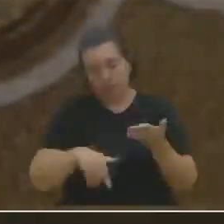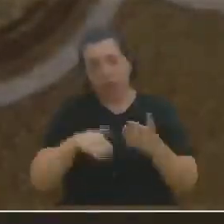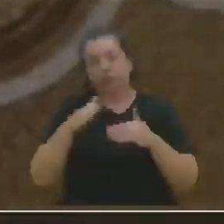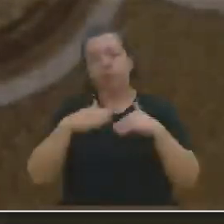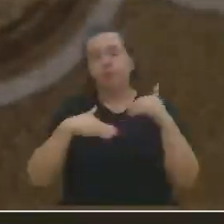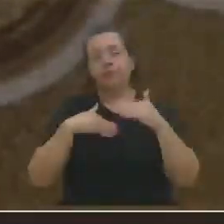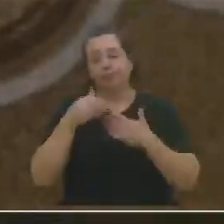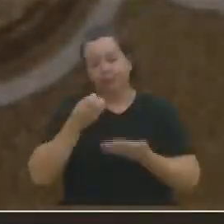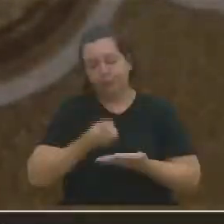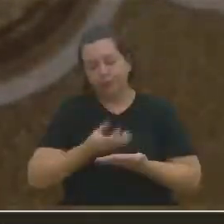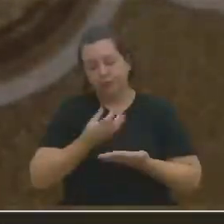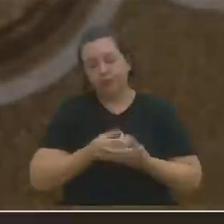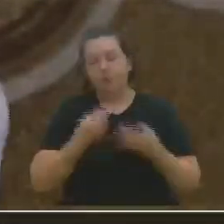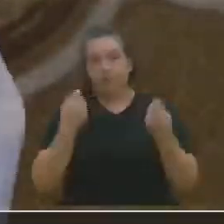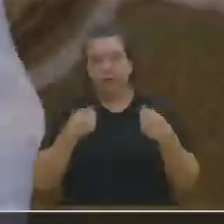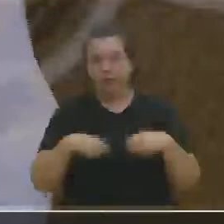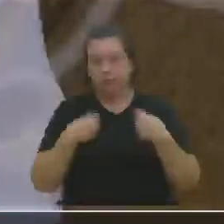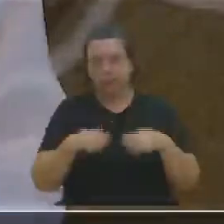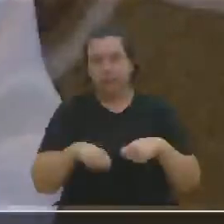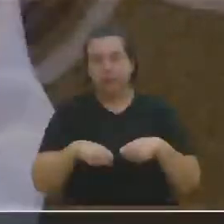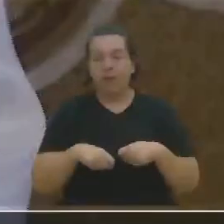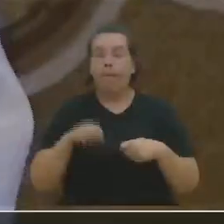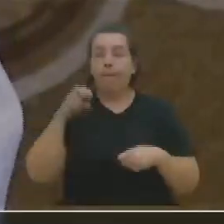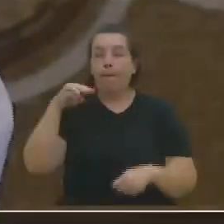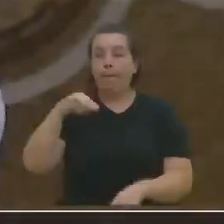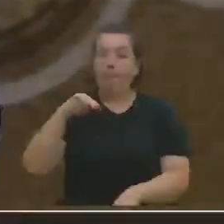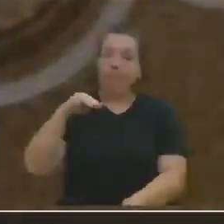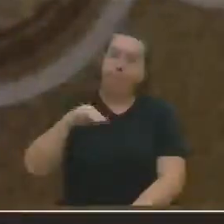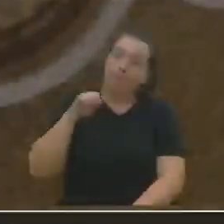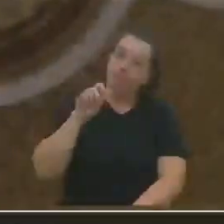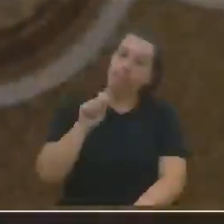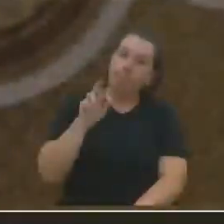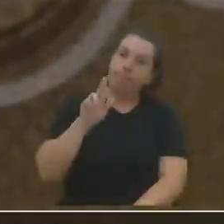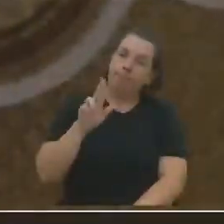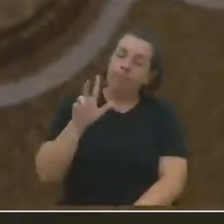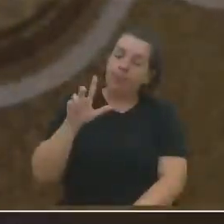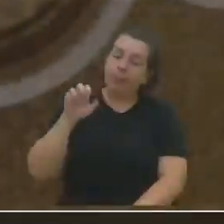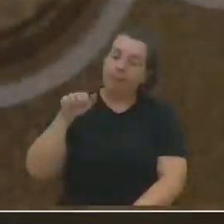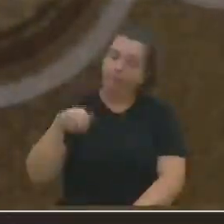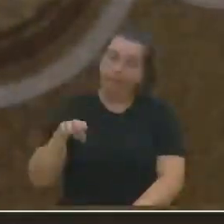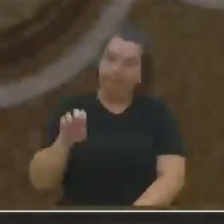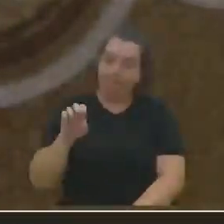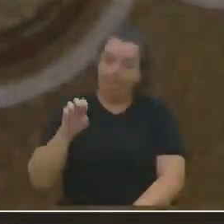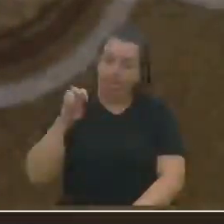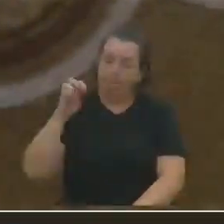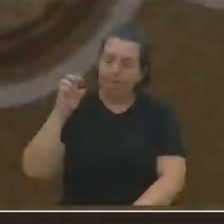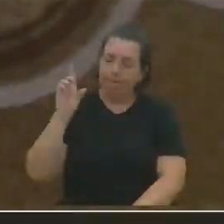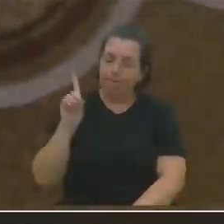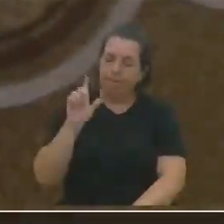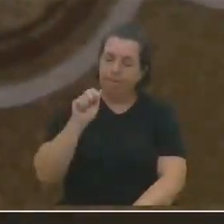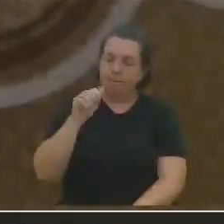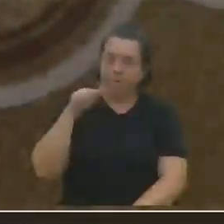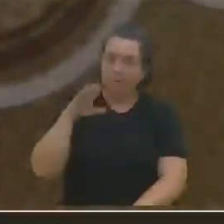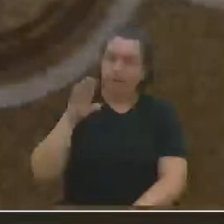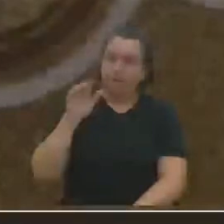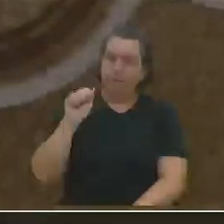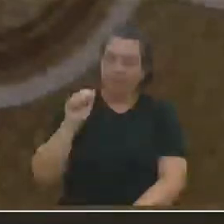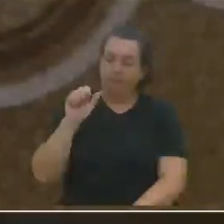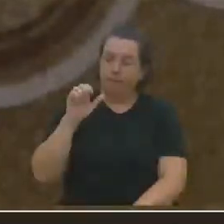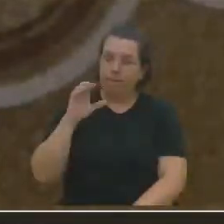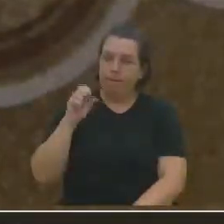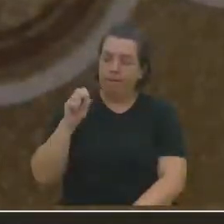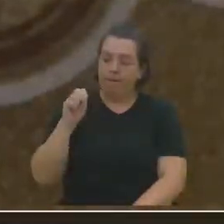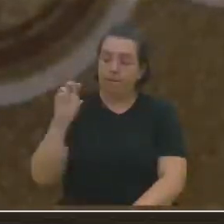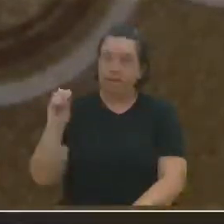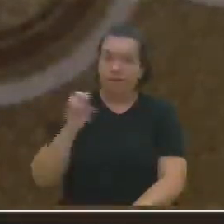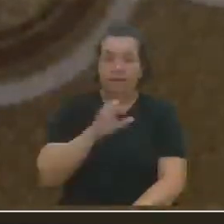Preciso: Marlene Damasso Silva, da Molândia, Goiás;